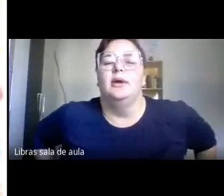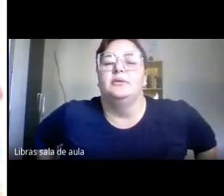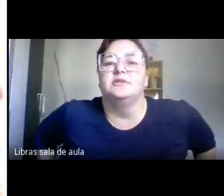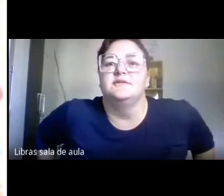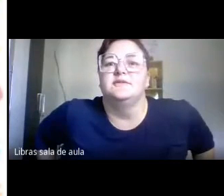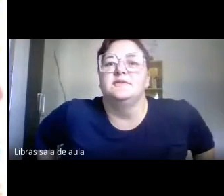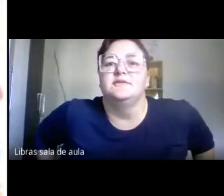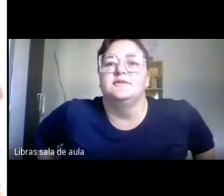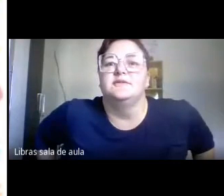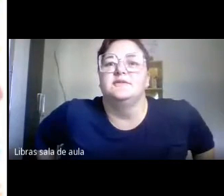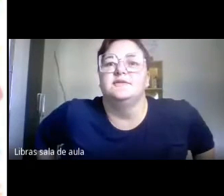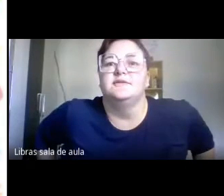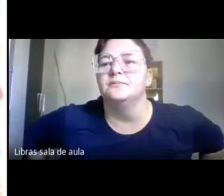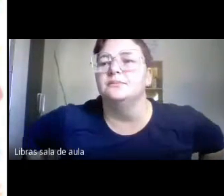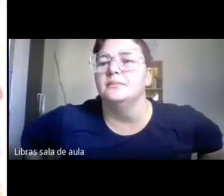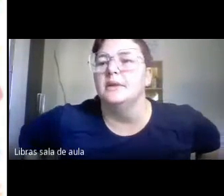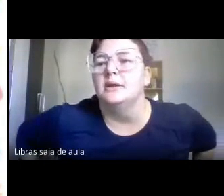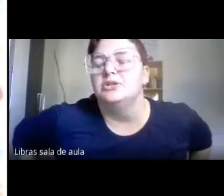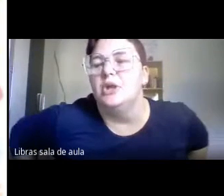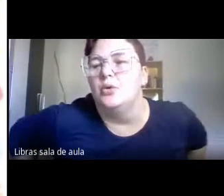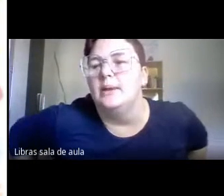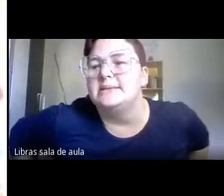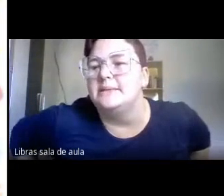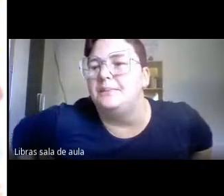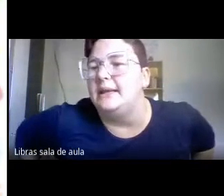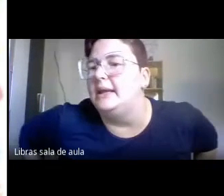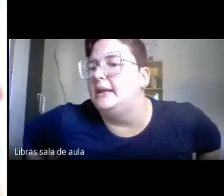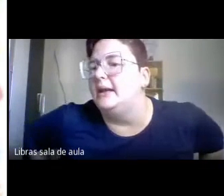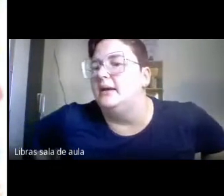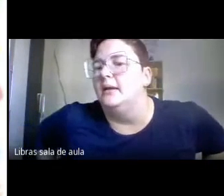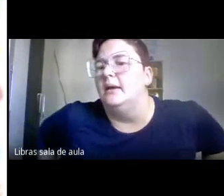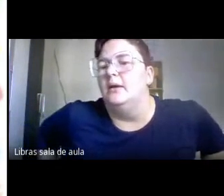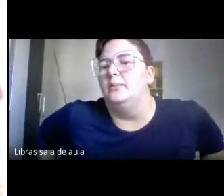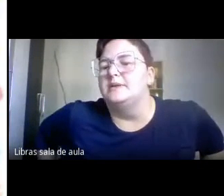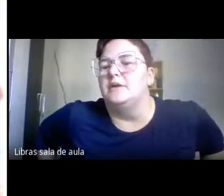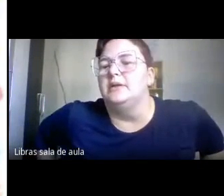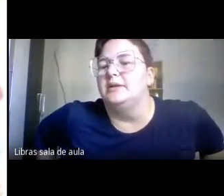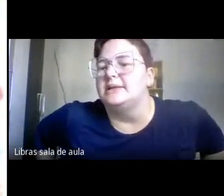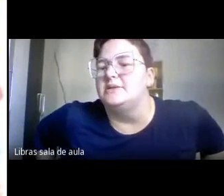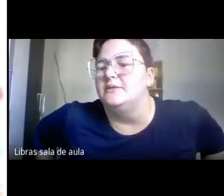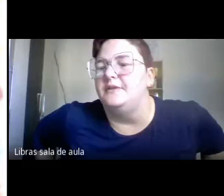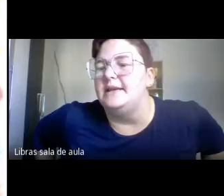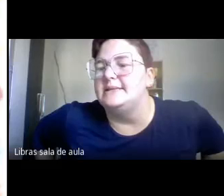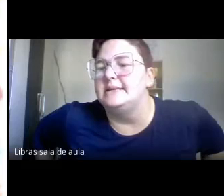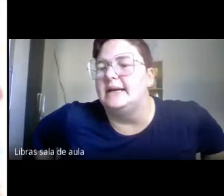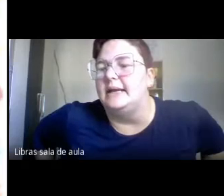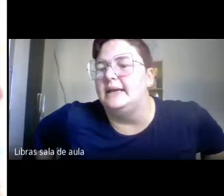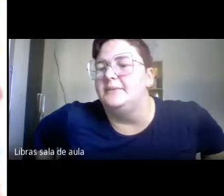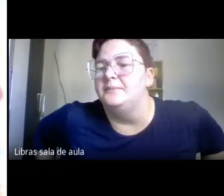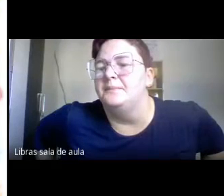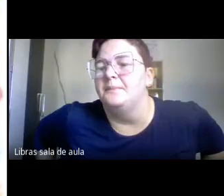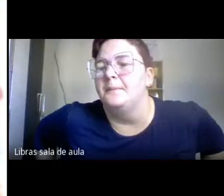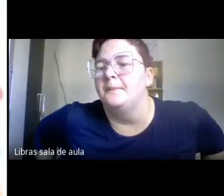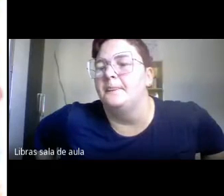como recurso visual? De alguma disciplina? Pessoal da educação física